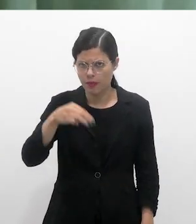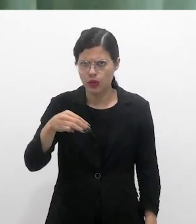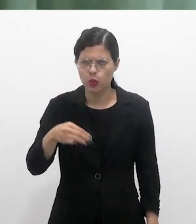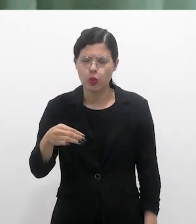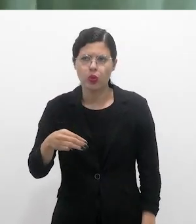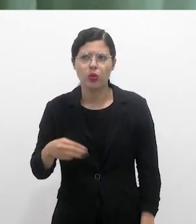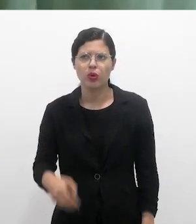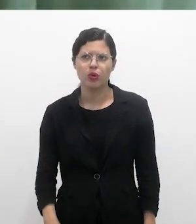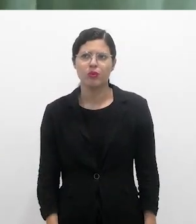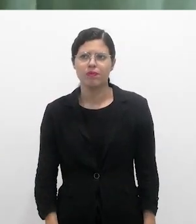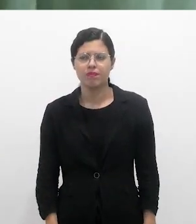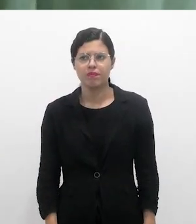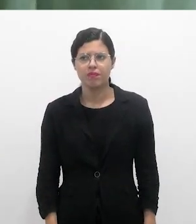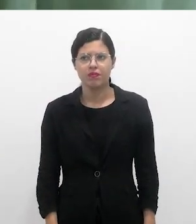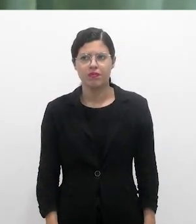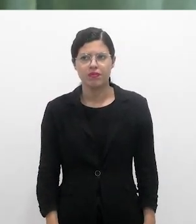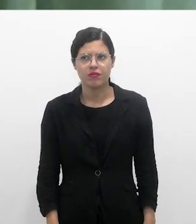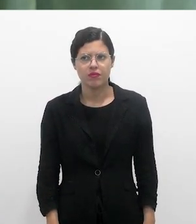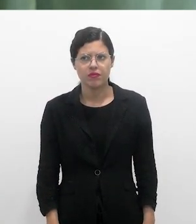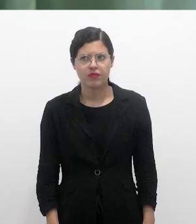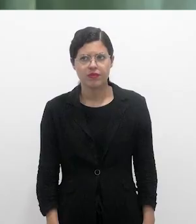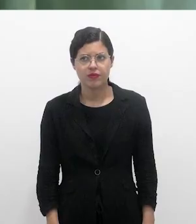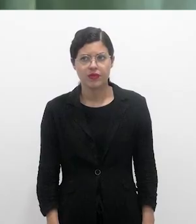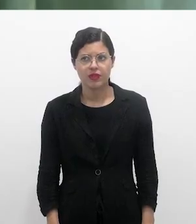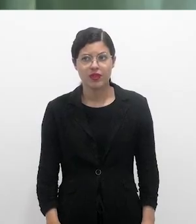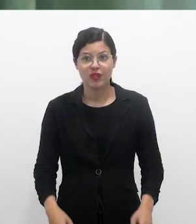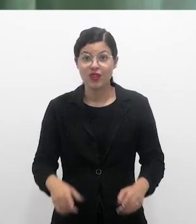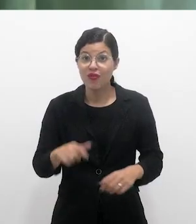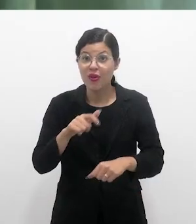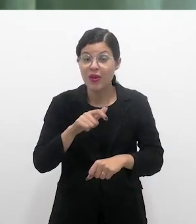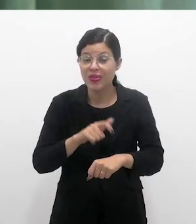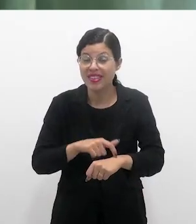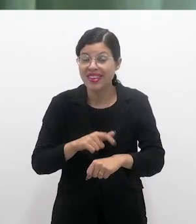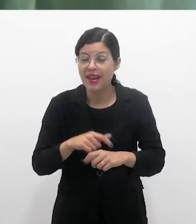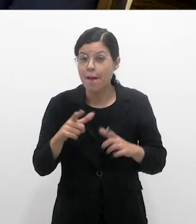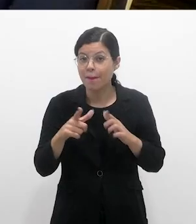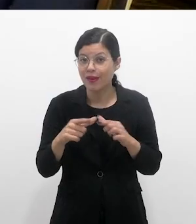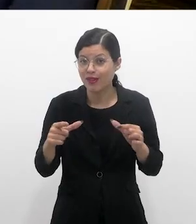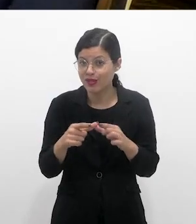sair, né? E foi o tempo que o Japão fez 3 gols.